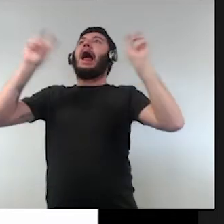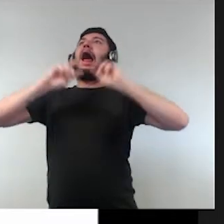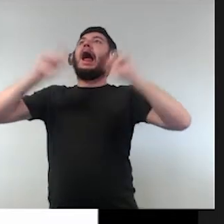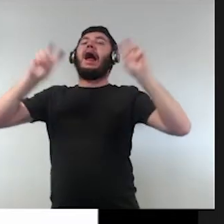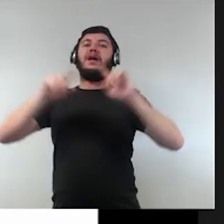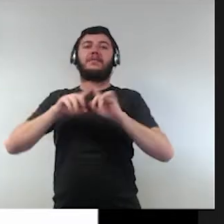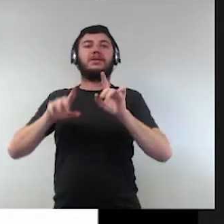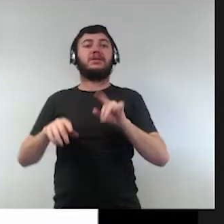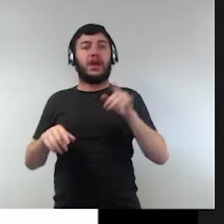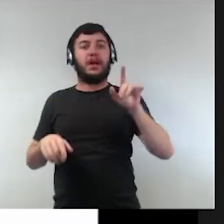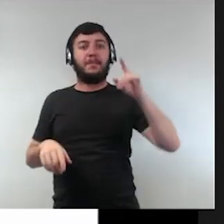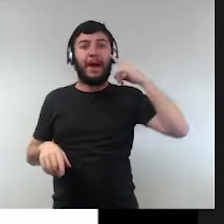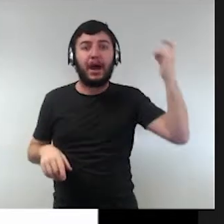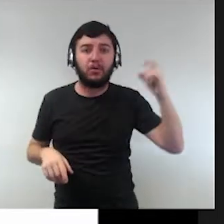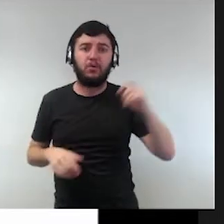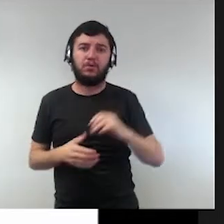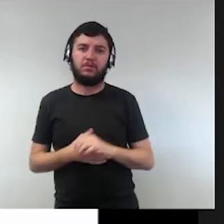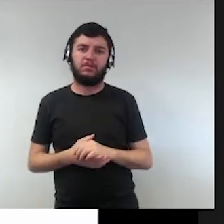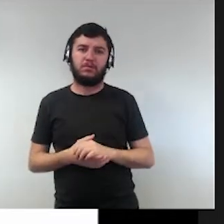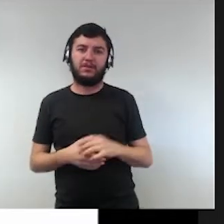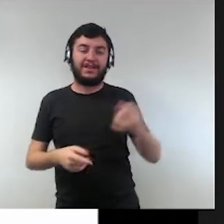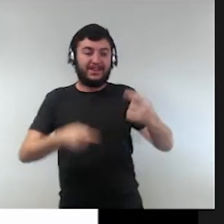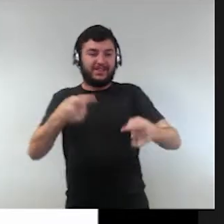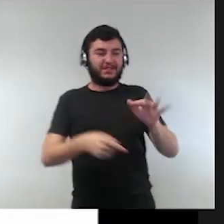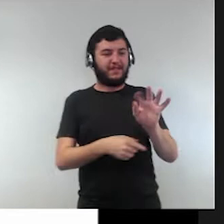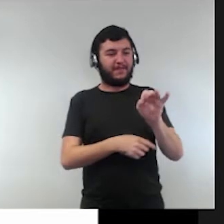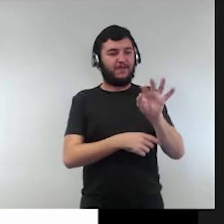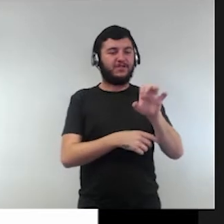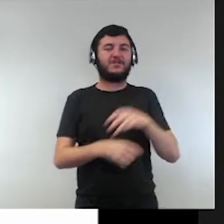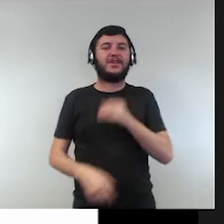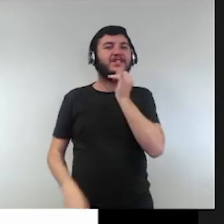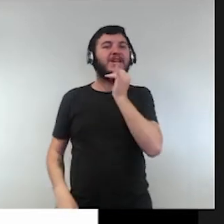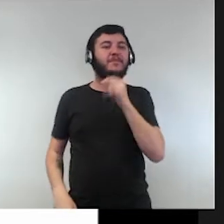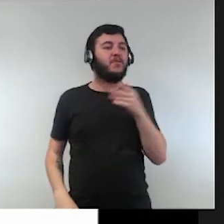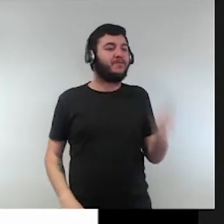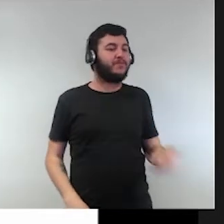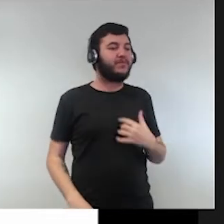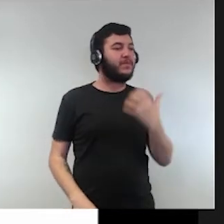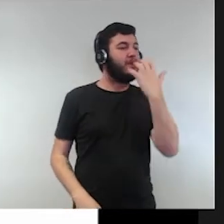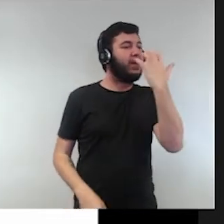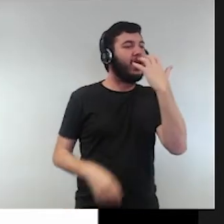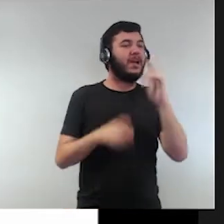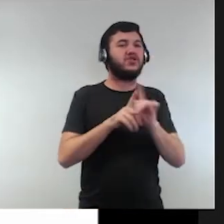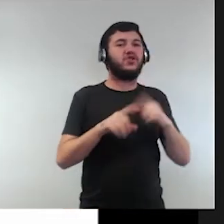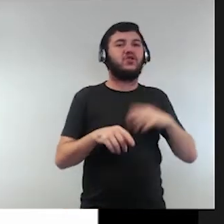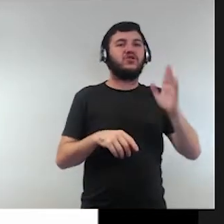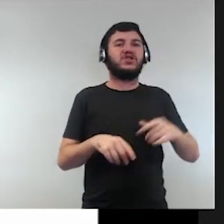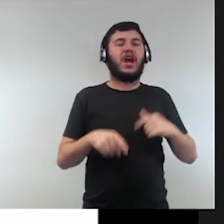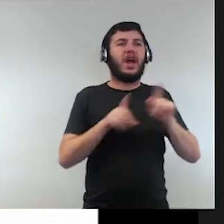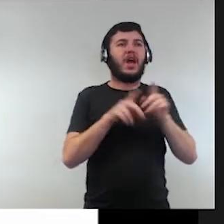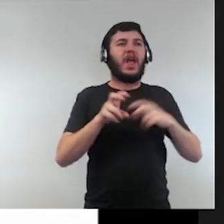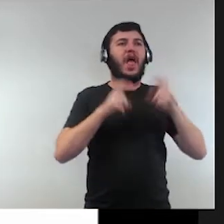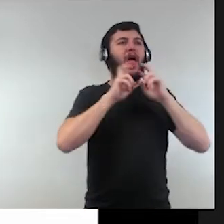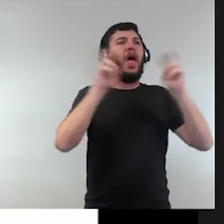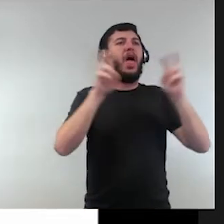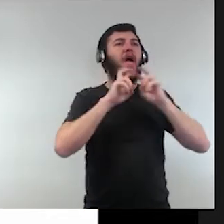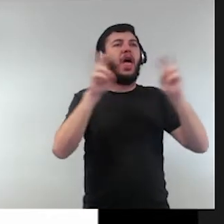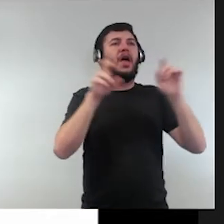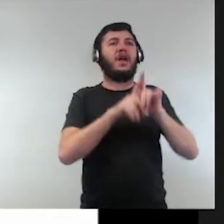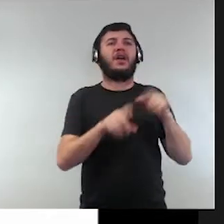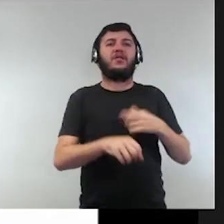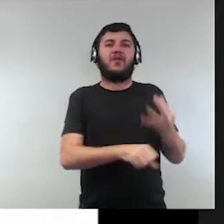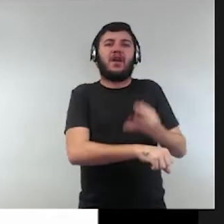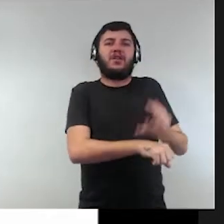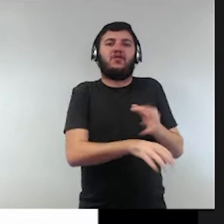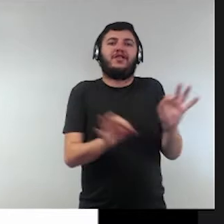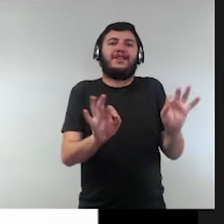Não se está discutindo a fonte. Ah, se o cachorro latir 3 horas, eu não aturo. Se um bebê chorar 10 horas, eu sou